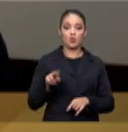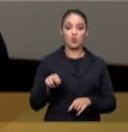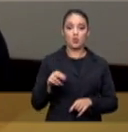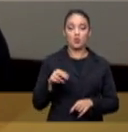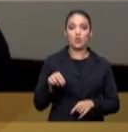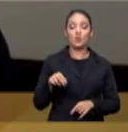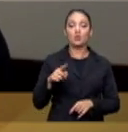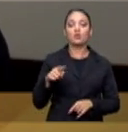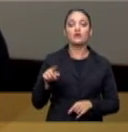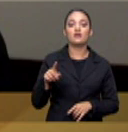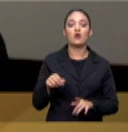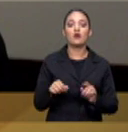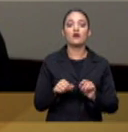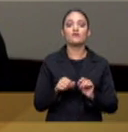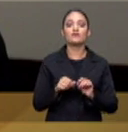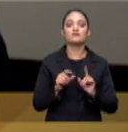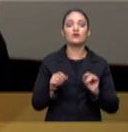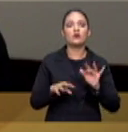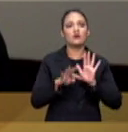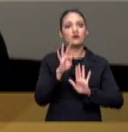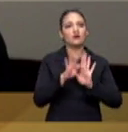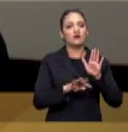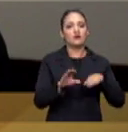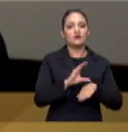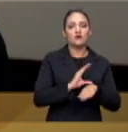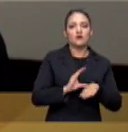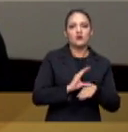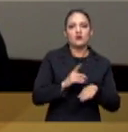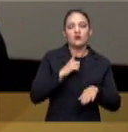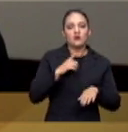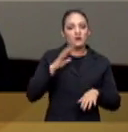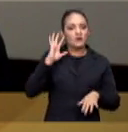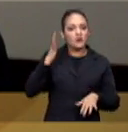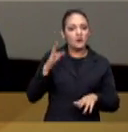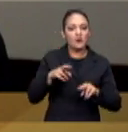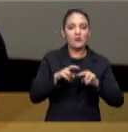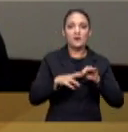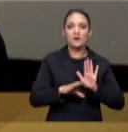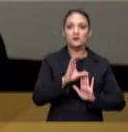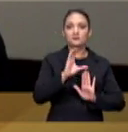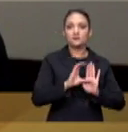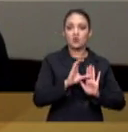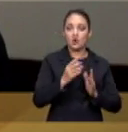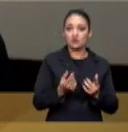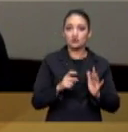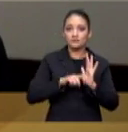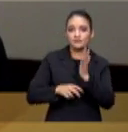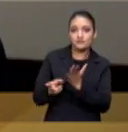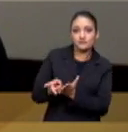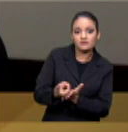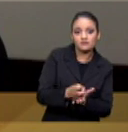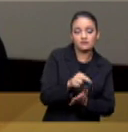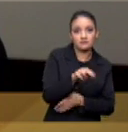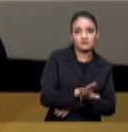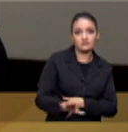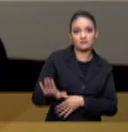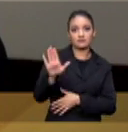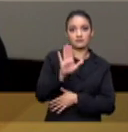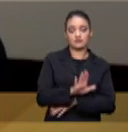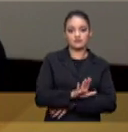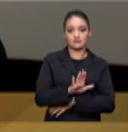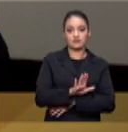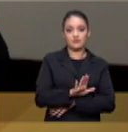uma interpretação do texto constitucional com base no Código Tributário Nacional. O Código Tributário